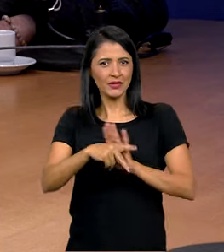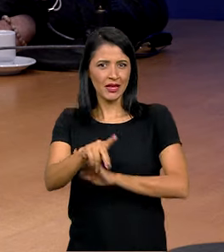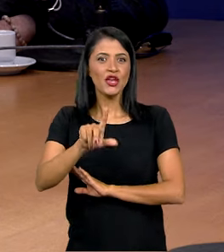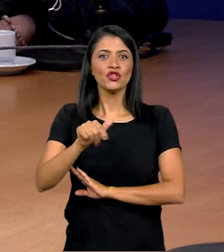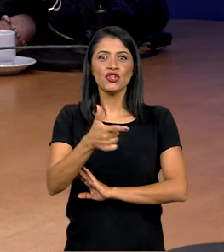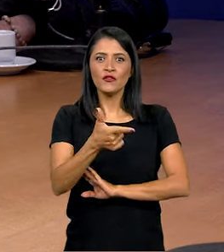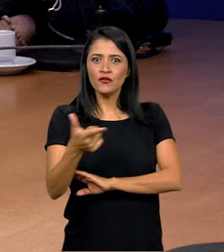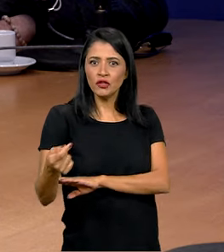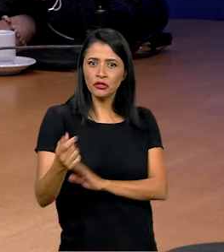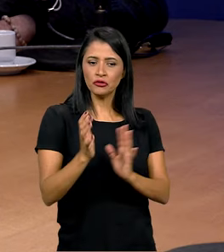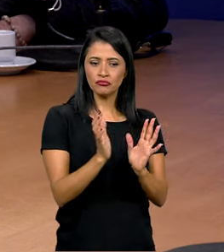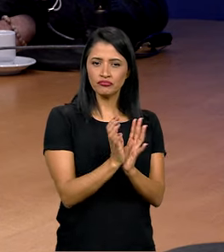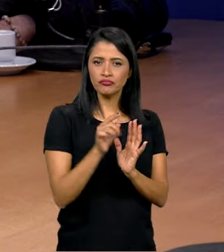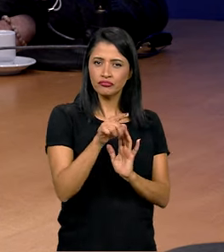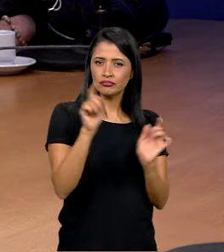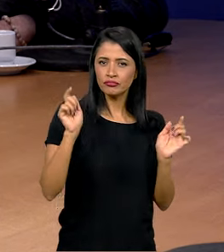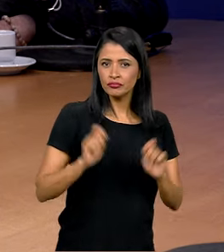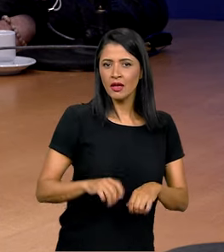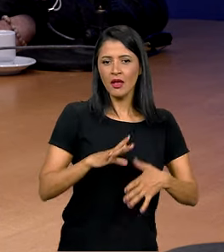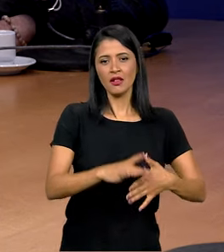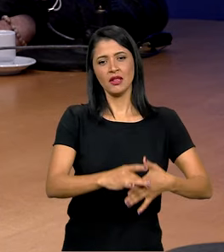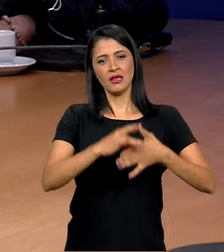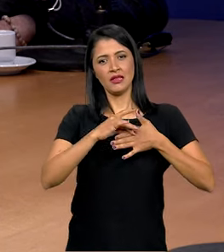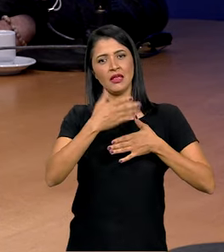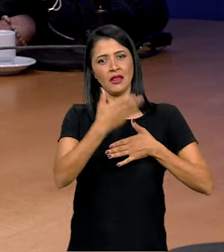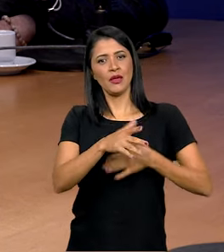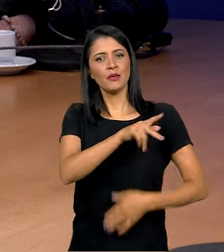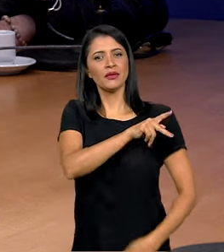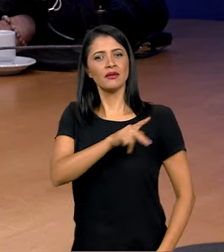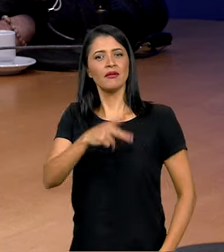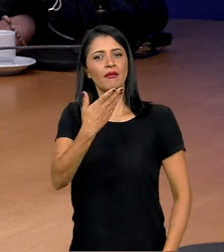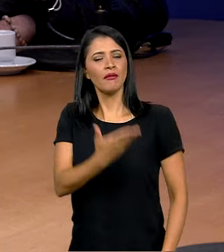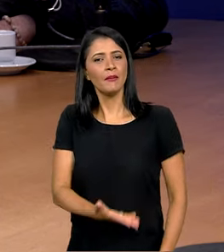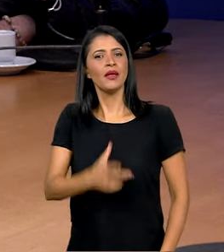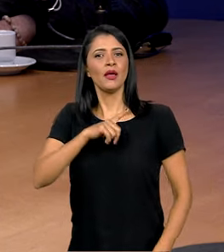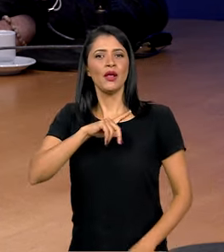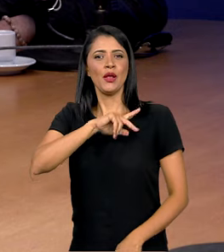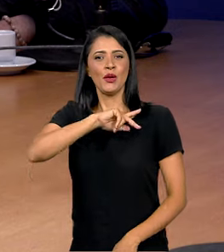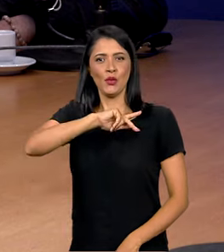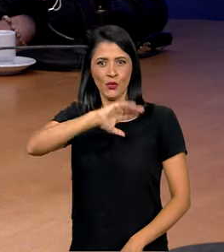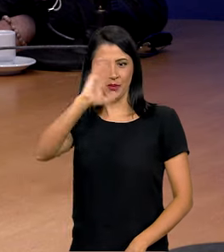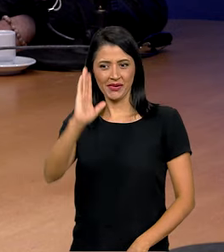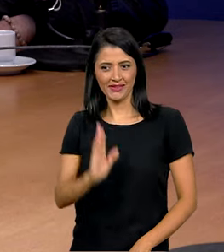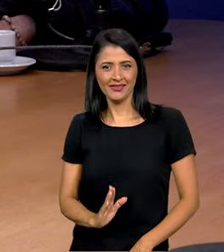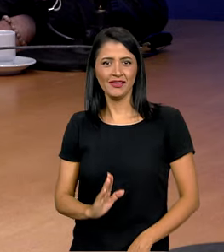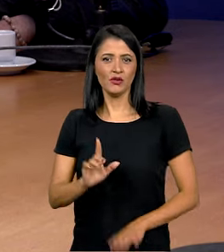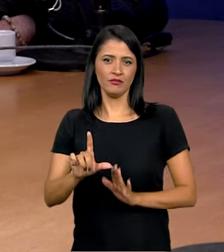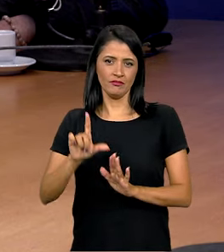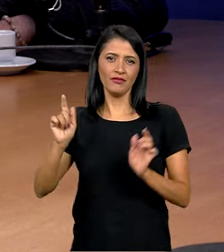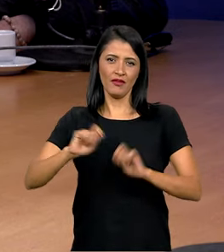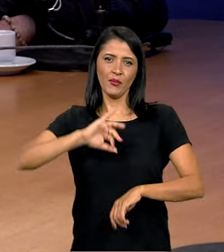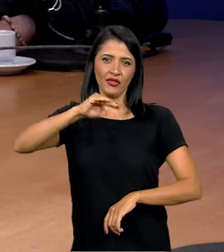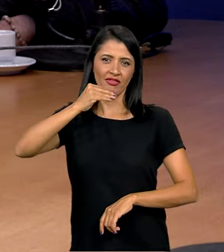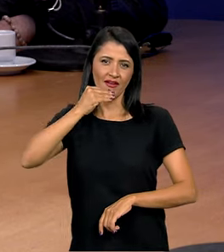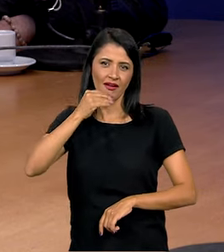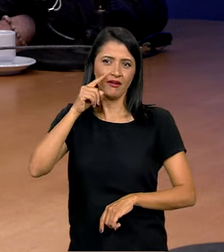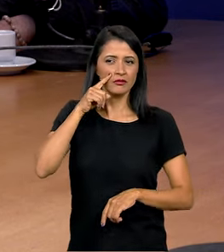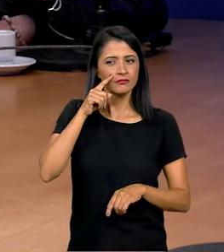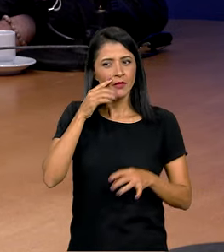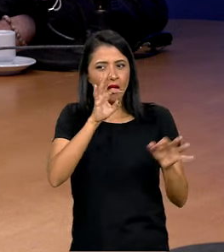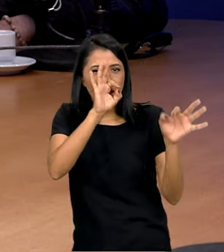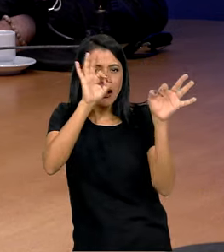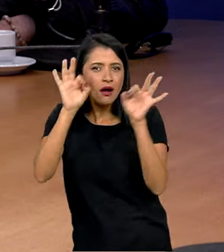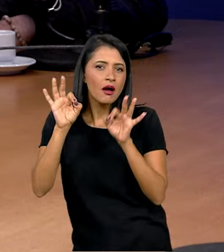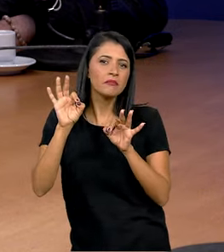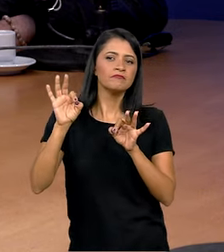G20 que esse grupo é liderado é presidido pelo Brasil a gente teve oportunidade de acompanhar alguns